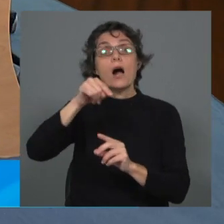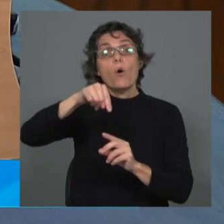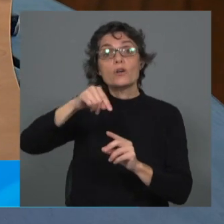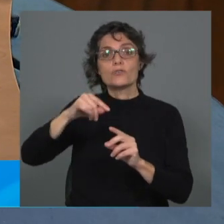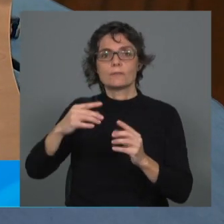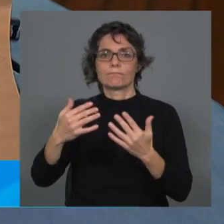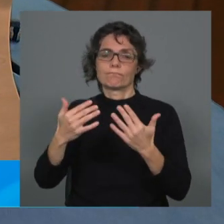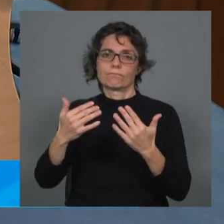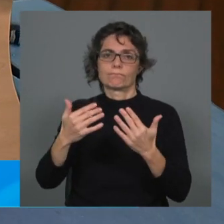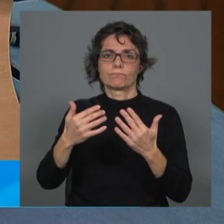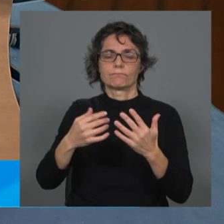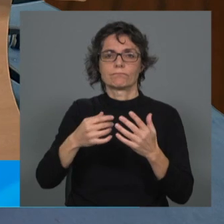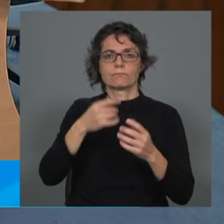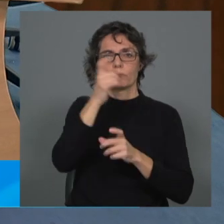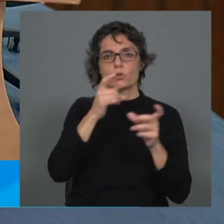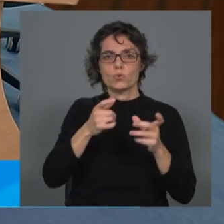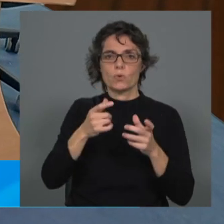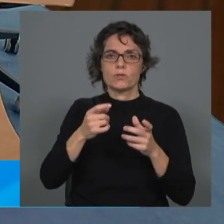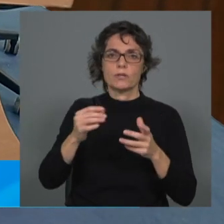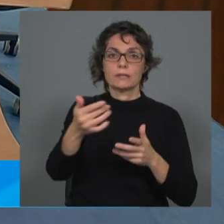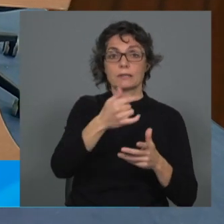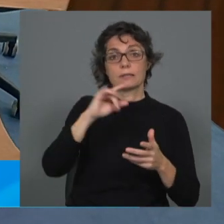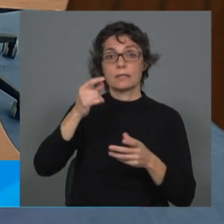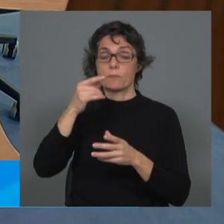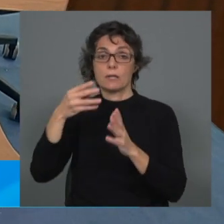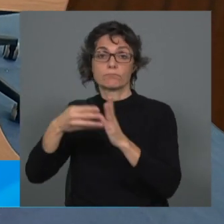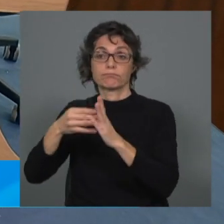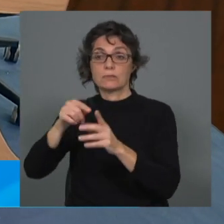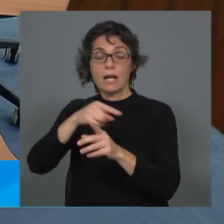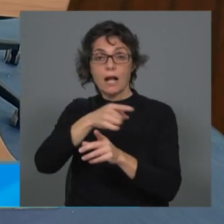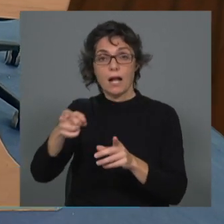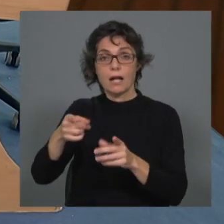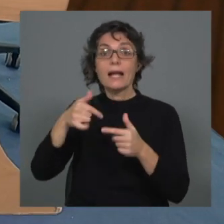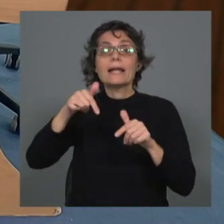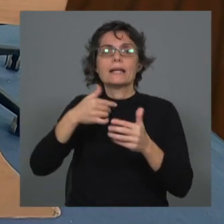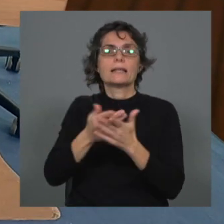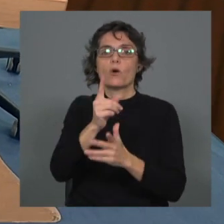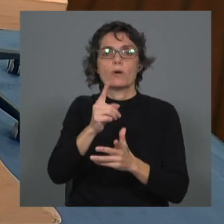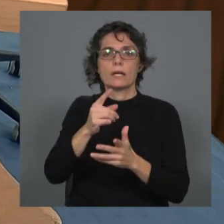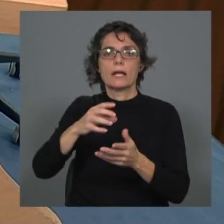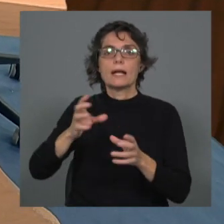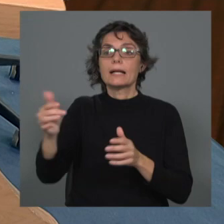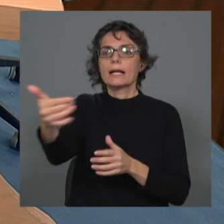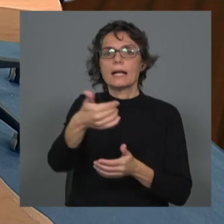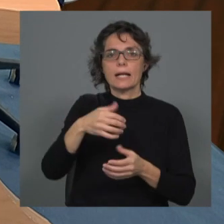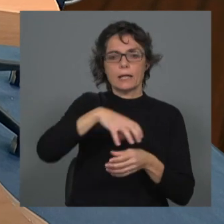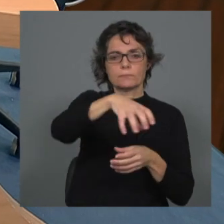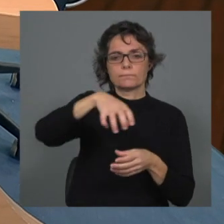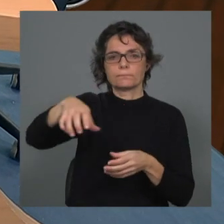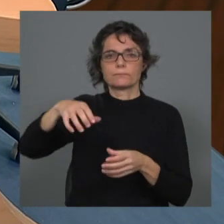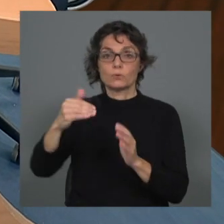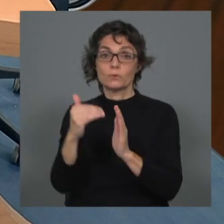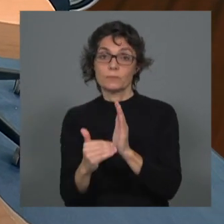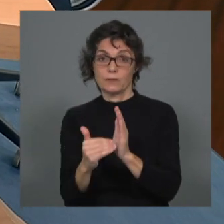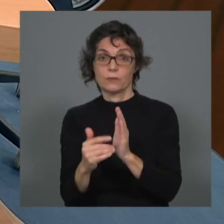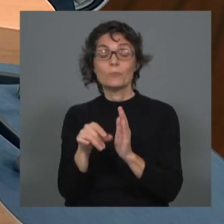naturalmente, que vamos ter menos recursos para distribuir, pelo que temos que administrar